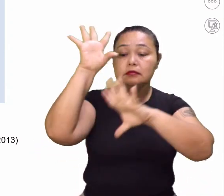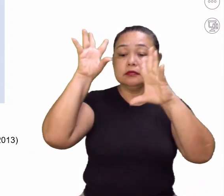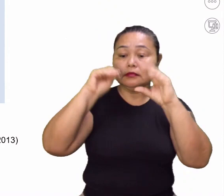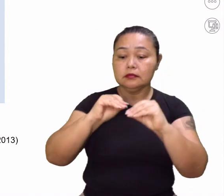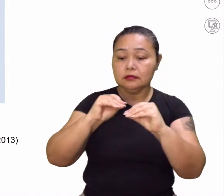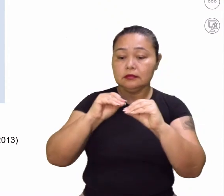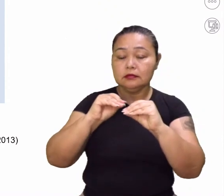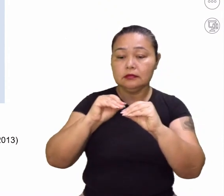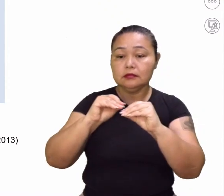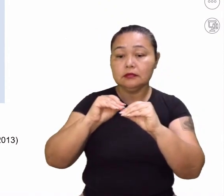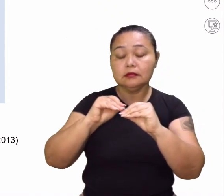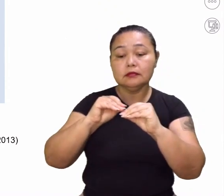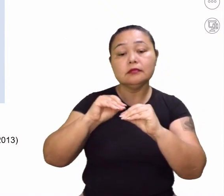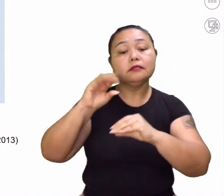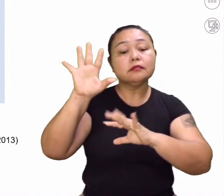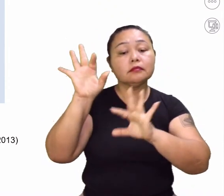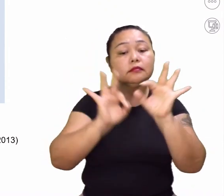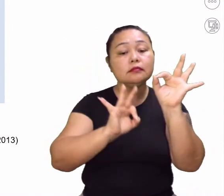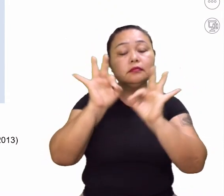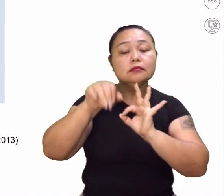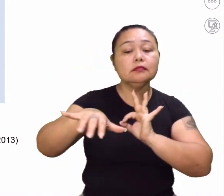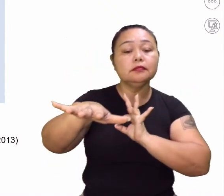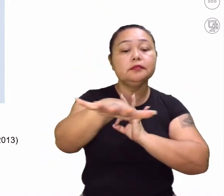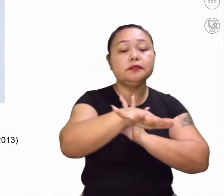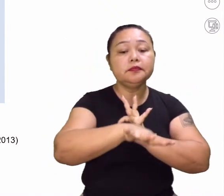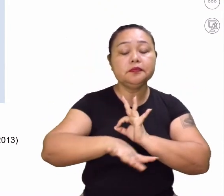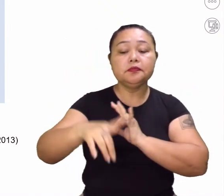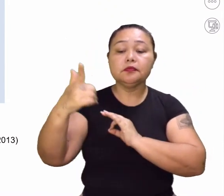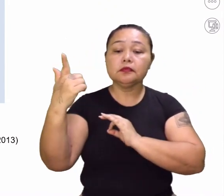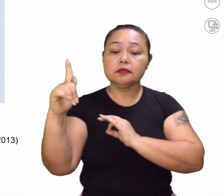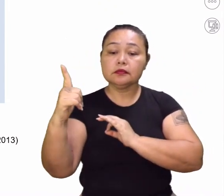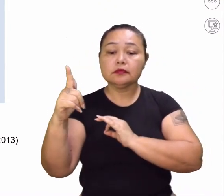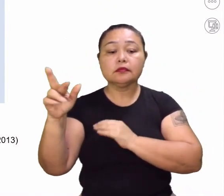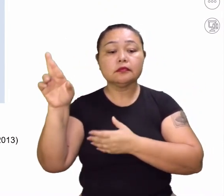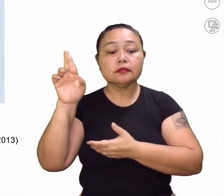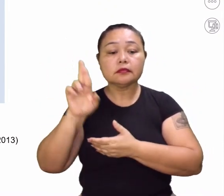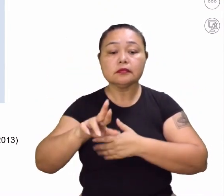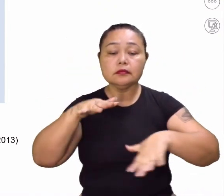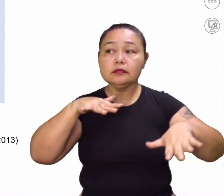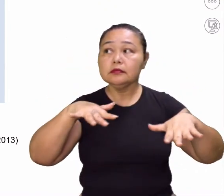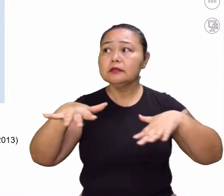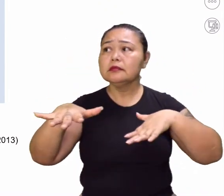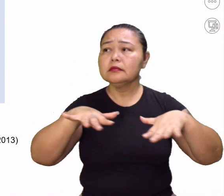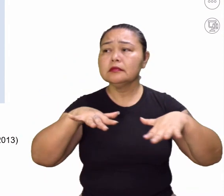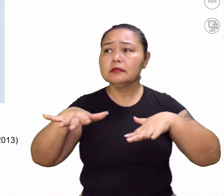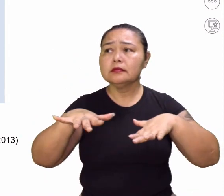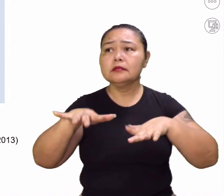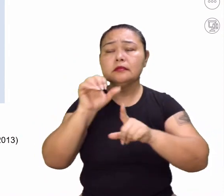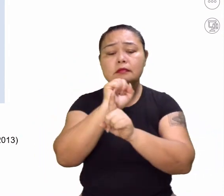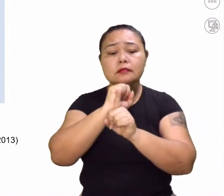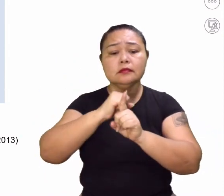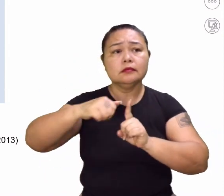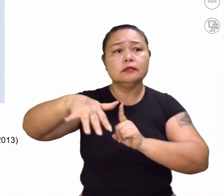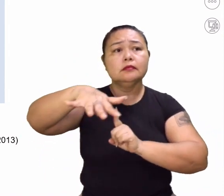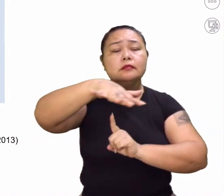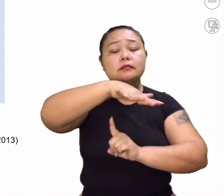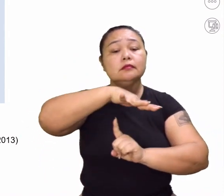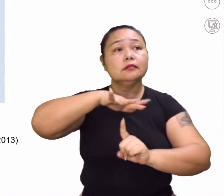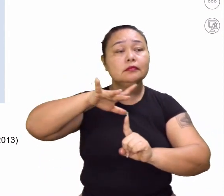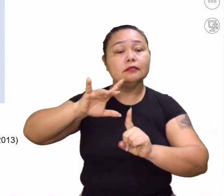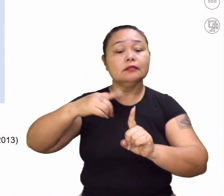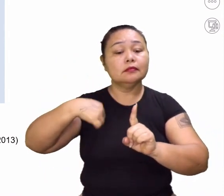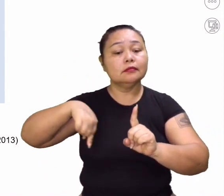noites. A organização do espaço geográfico é resultado dos movimentos